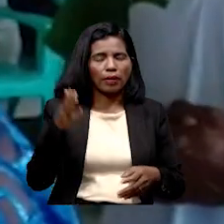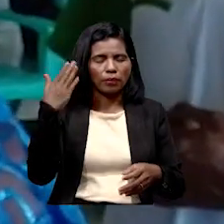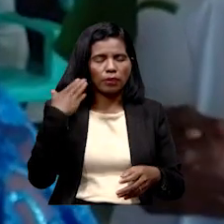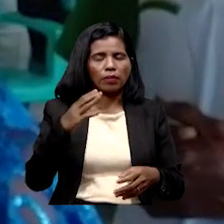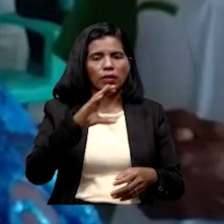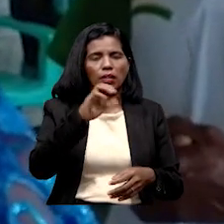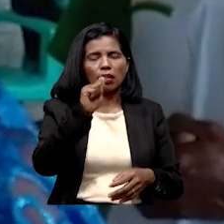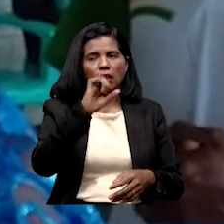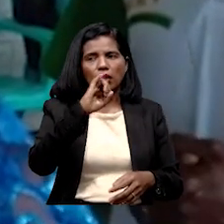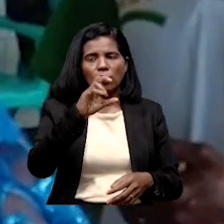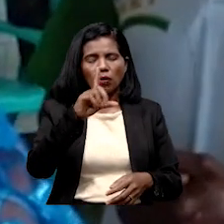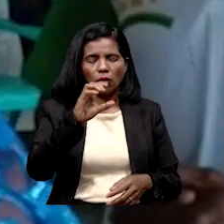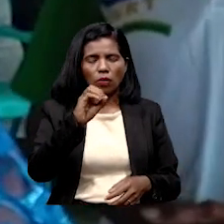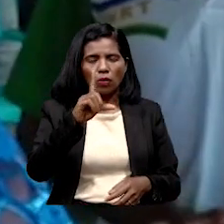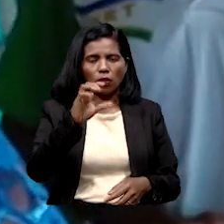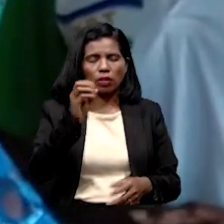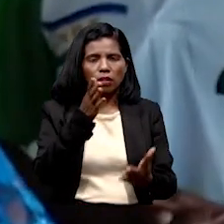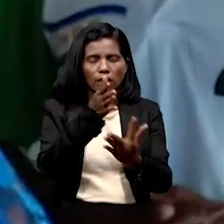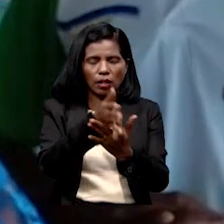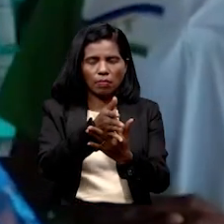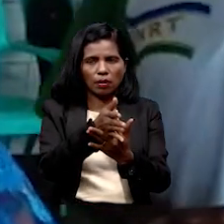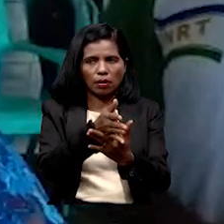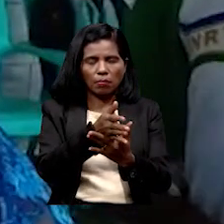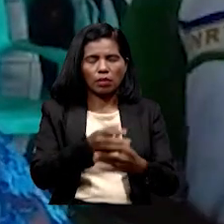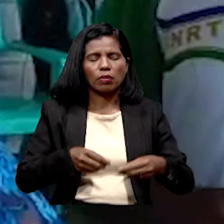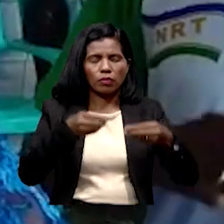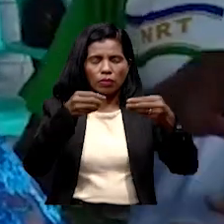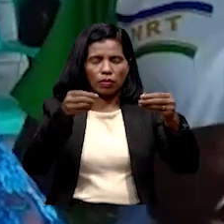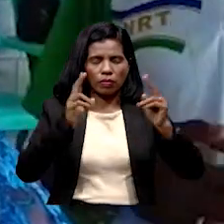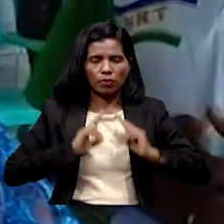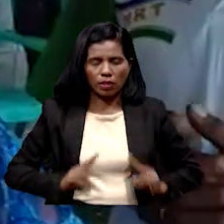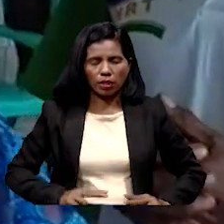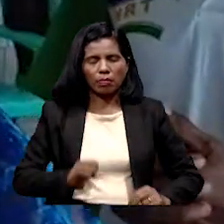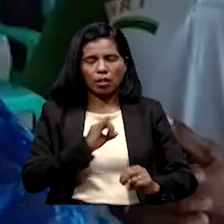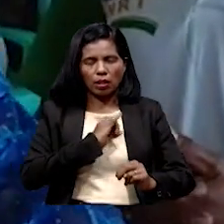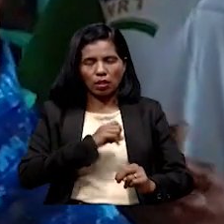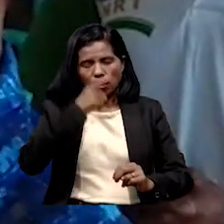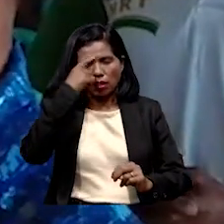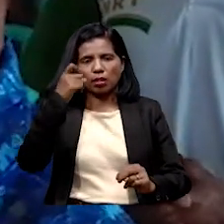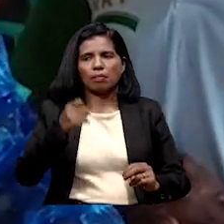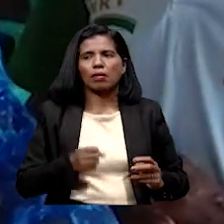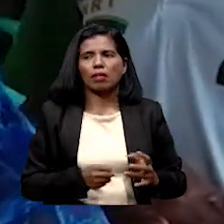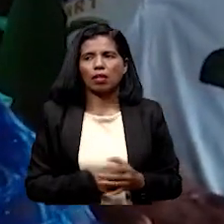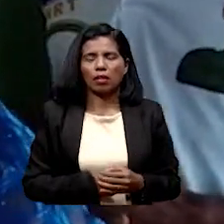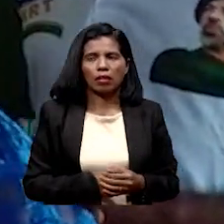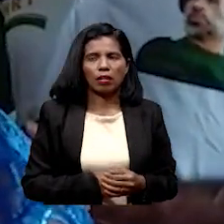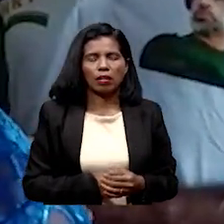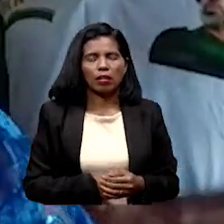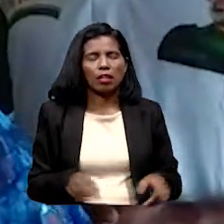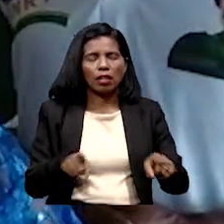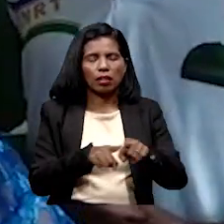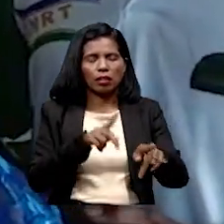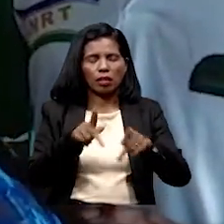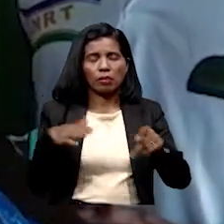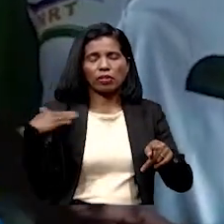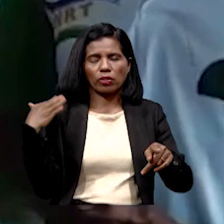ba tamba nia ma hatai soro ma ha ne ma ha ponta tirdi tamba nia ha sa Niasa ema geração